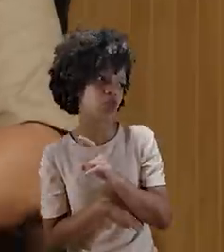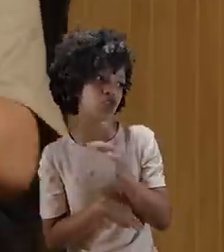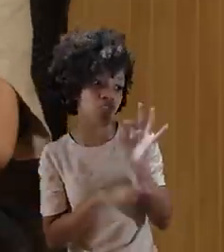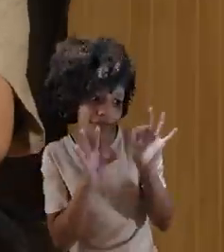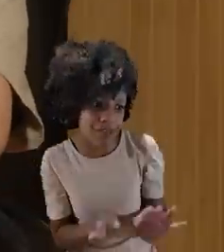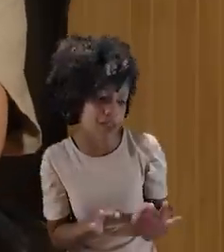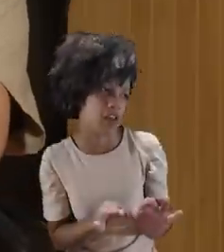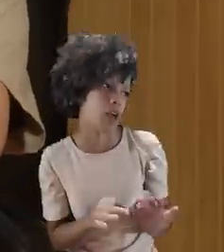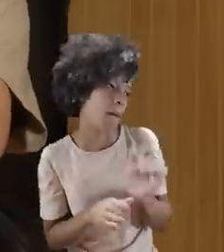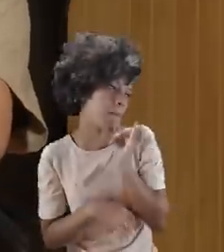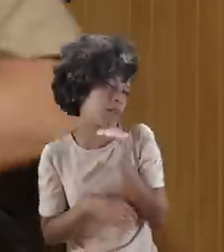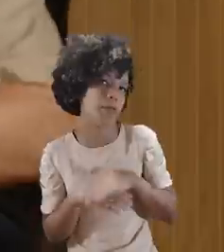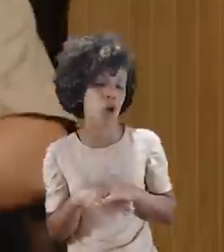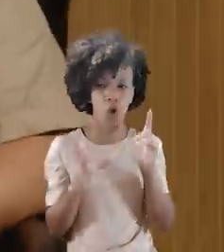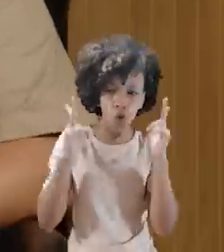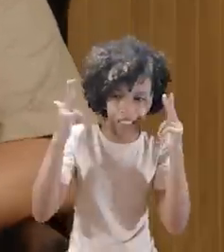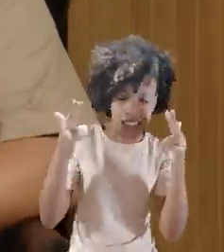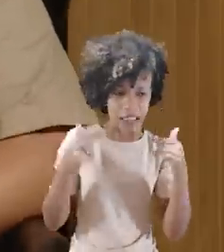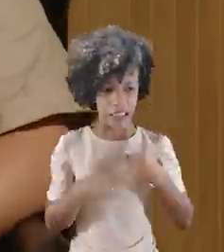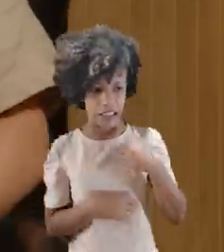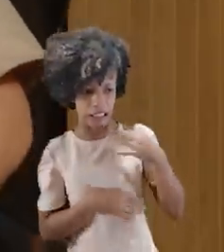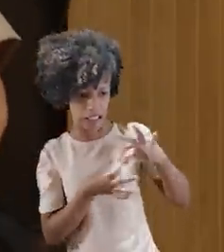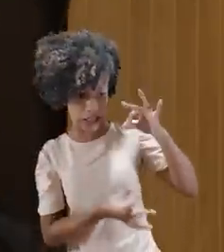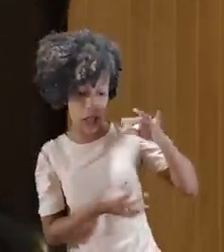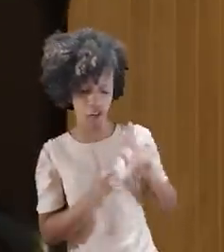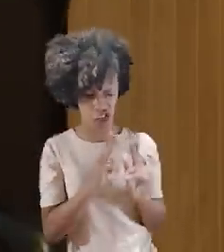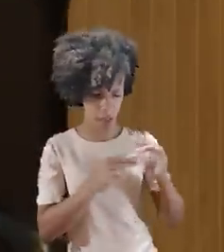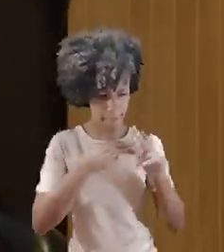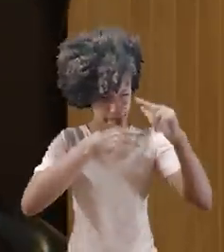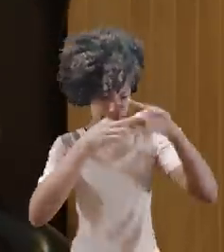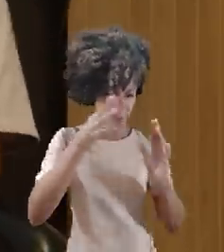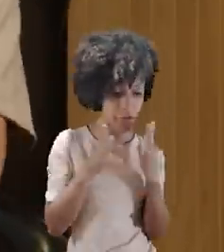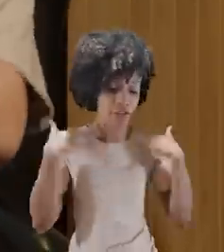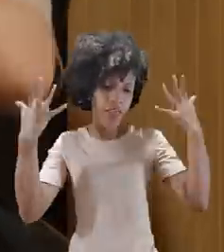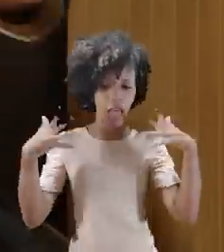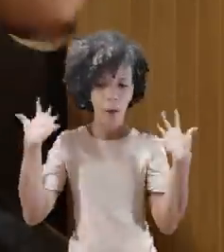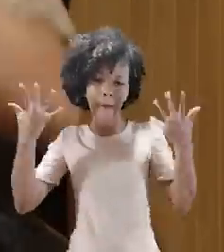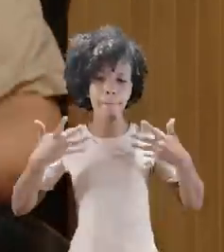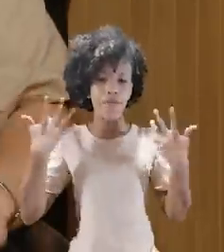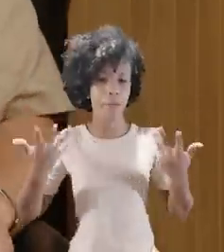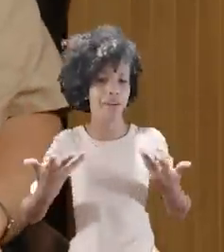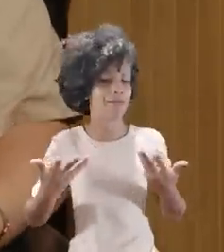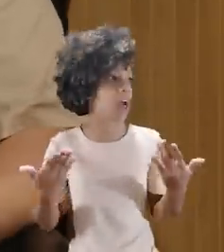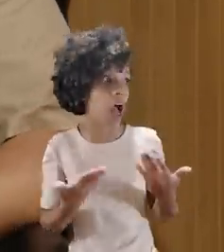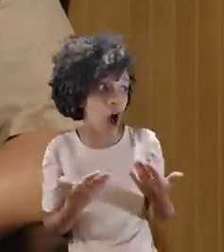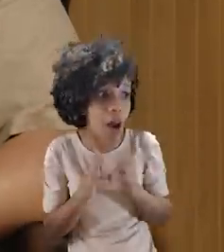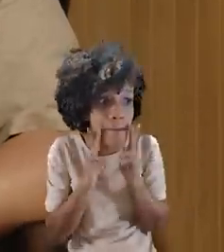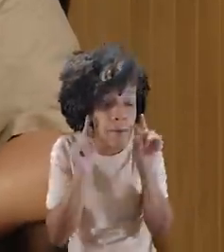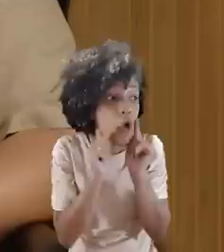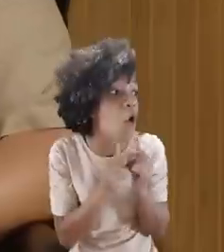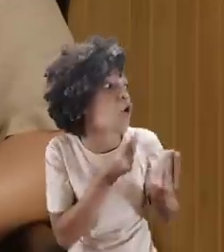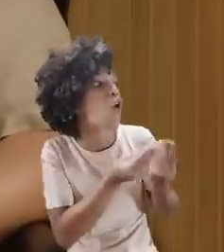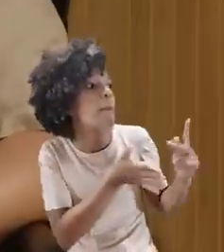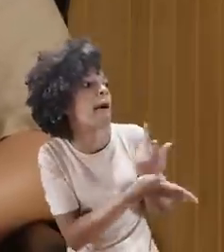às vezes cortou o cabelo ali curtia demais ó vou dar uma repicadinho aqui vai dar um movimento tal é bom agora não